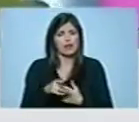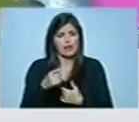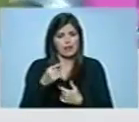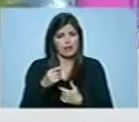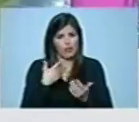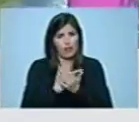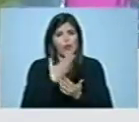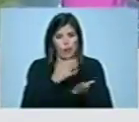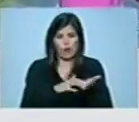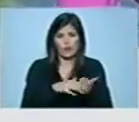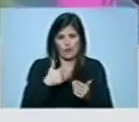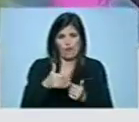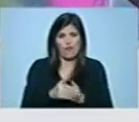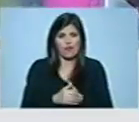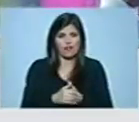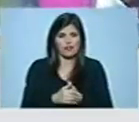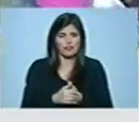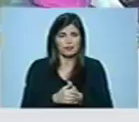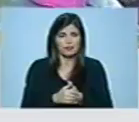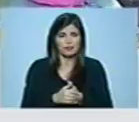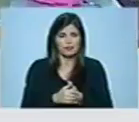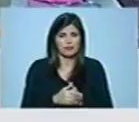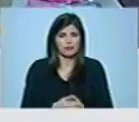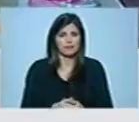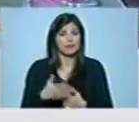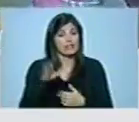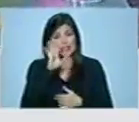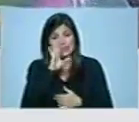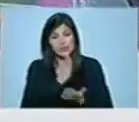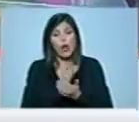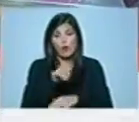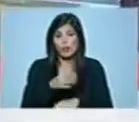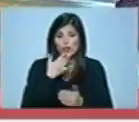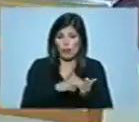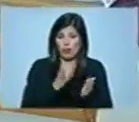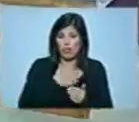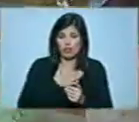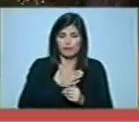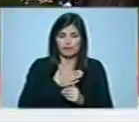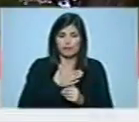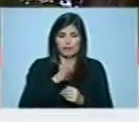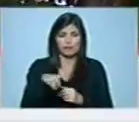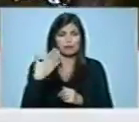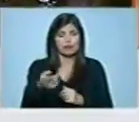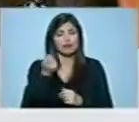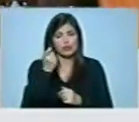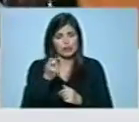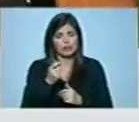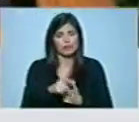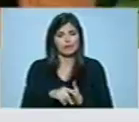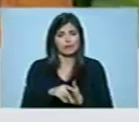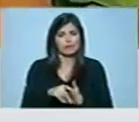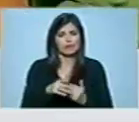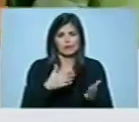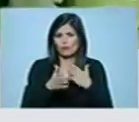já te dou o arroz. Se fosse só hoje, me dás o arroz, Sónia. Caiu aqui um bocadinho. Não te portes bem, que eu já te digo como é que é. Faz